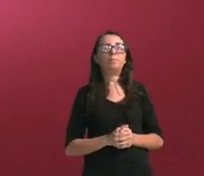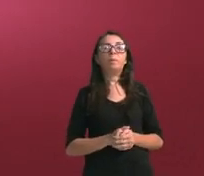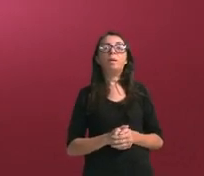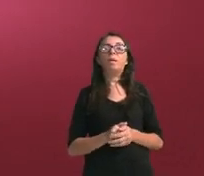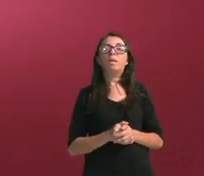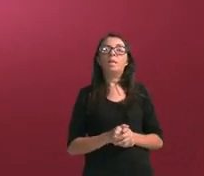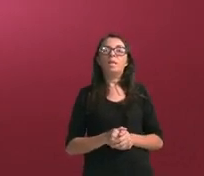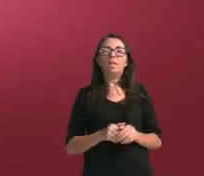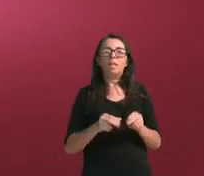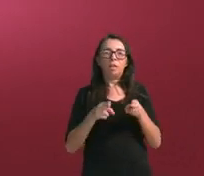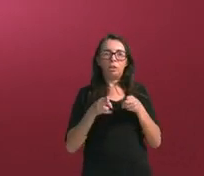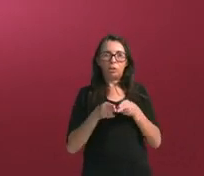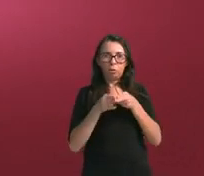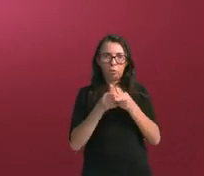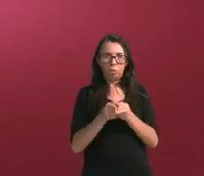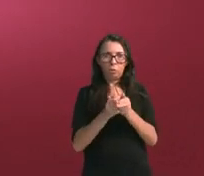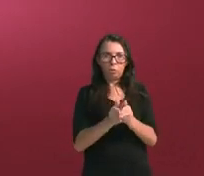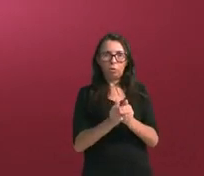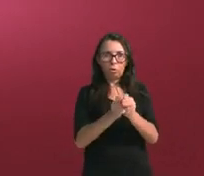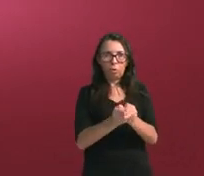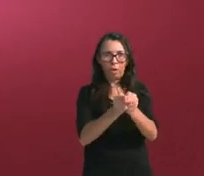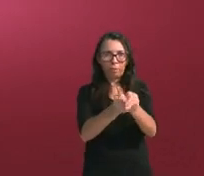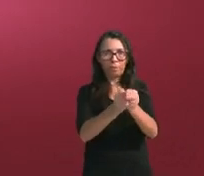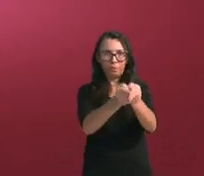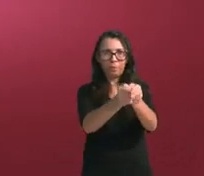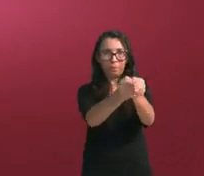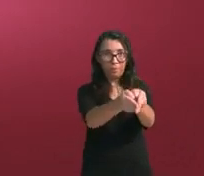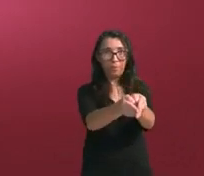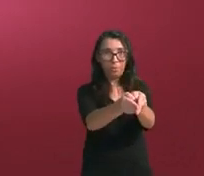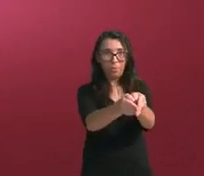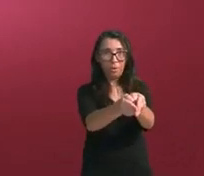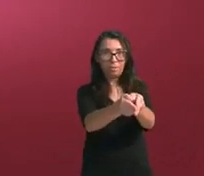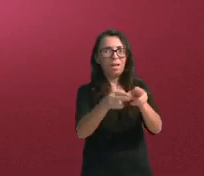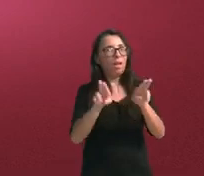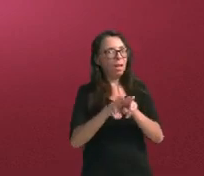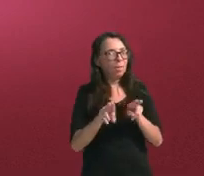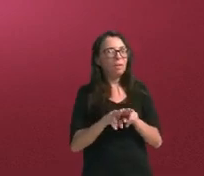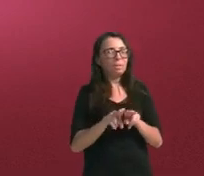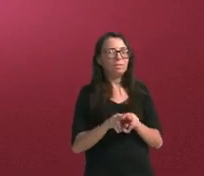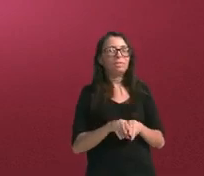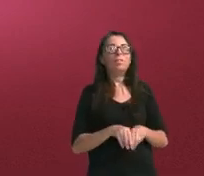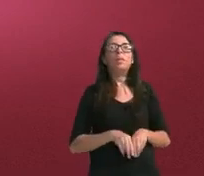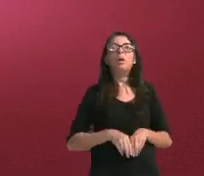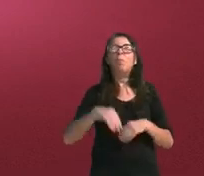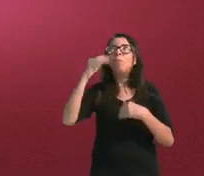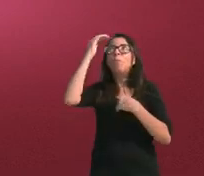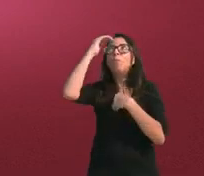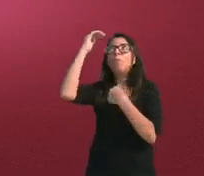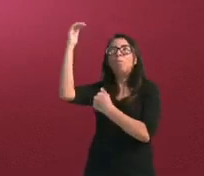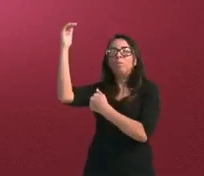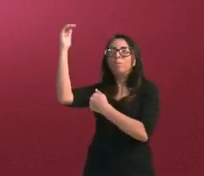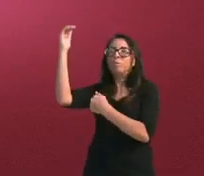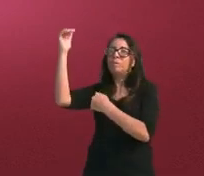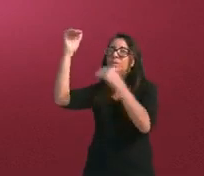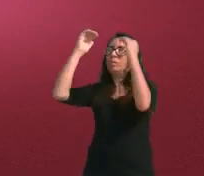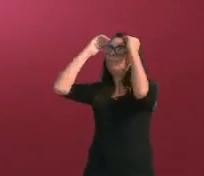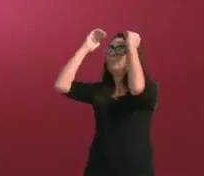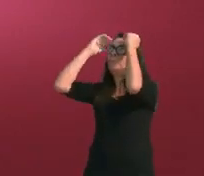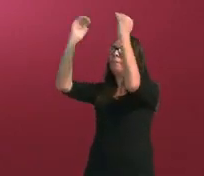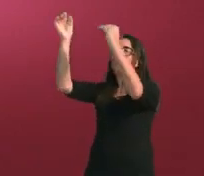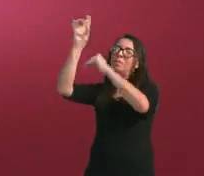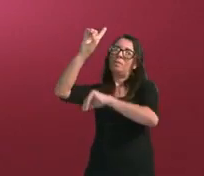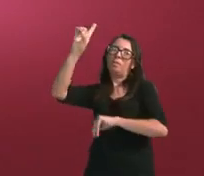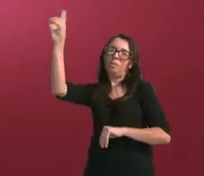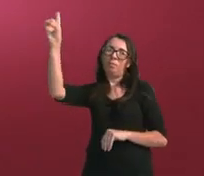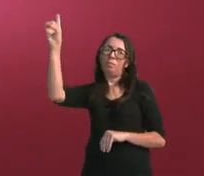a terra. Quando Abraão obedeceu, Deus lhe deu um filho e constituiu